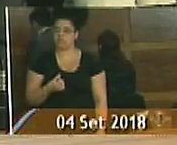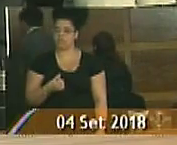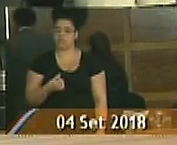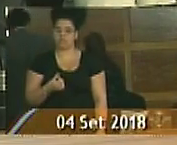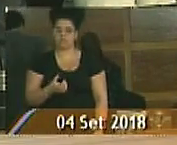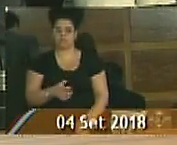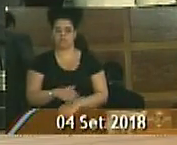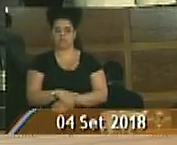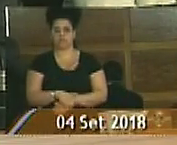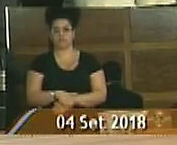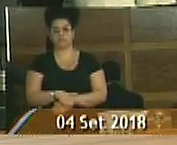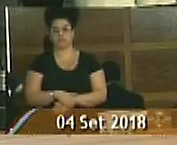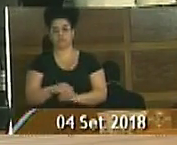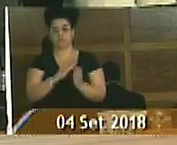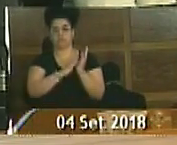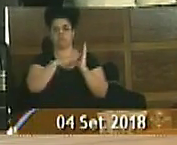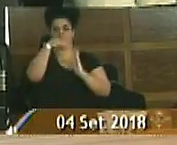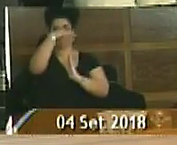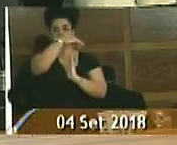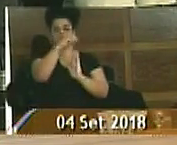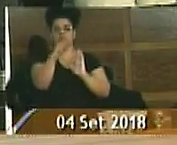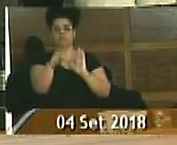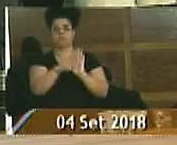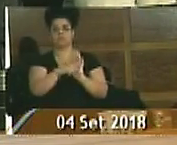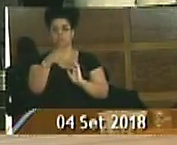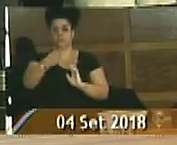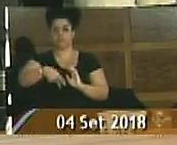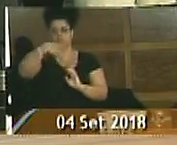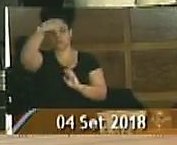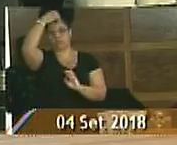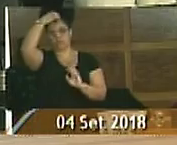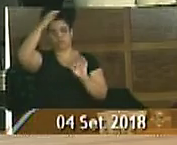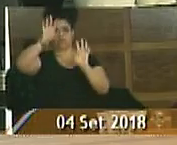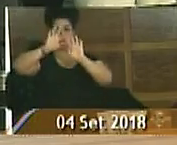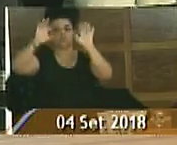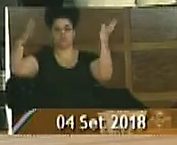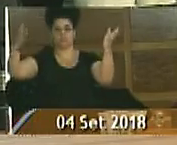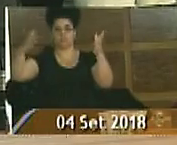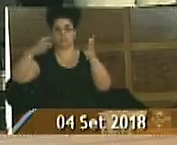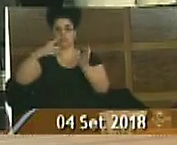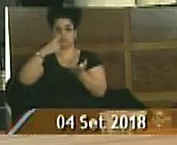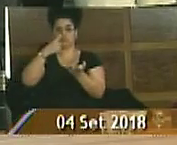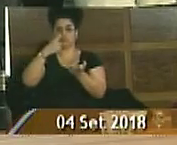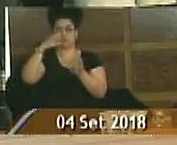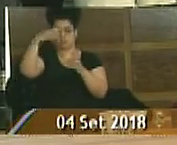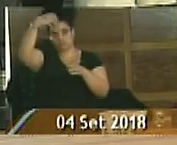calendário que inclua o calendário oficial do município de Angra do Reis, evento Angra Moto Fest.